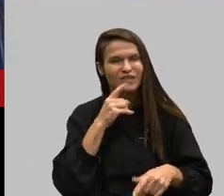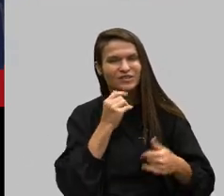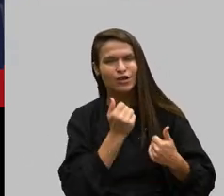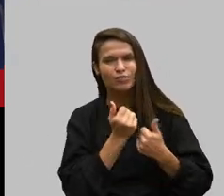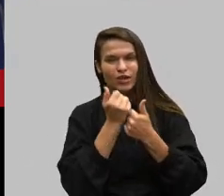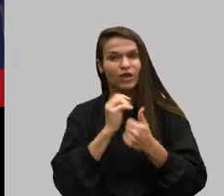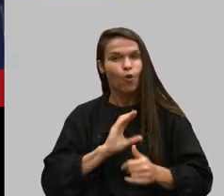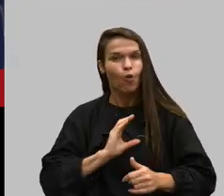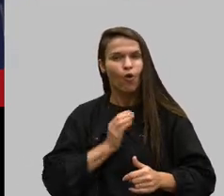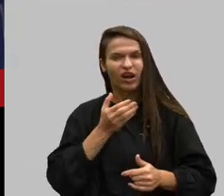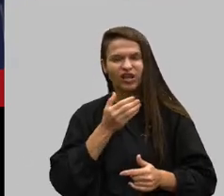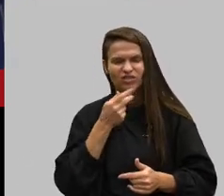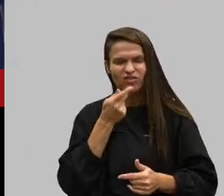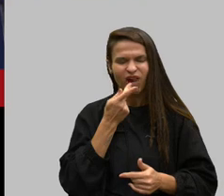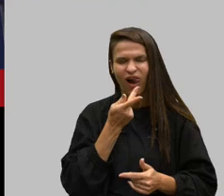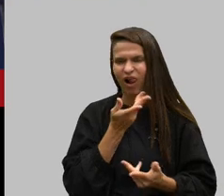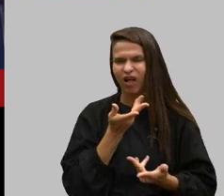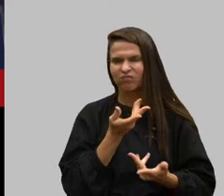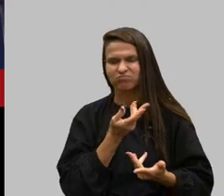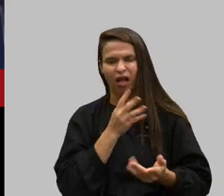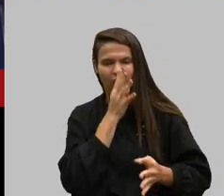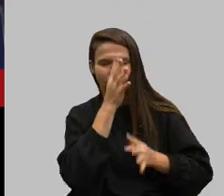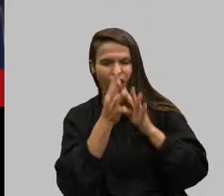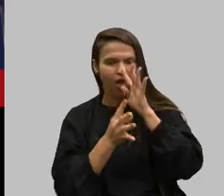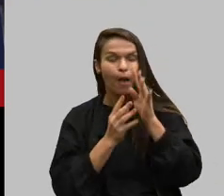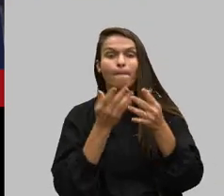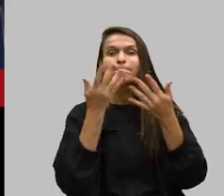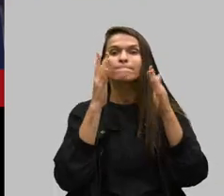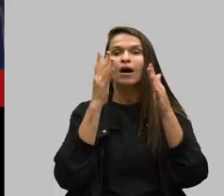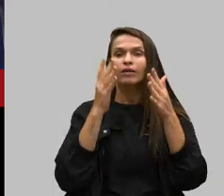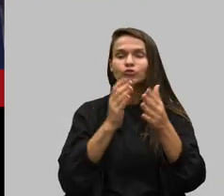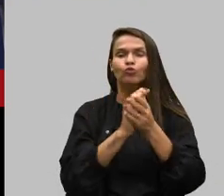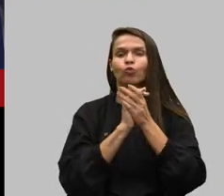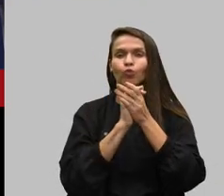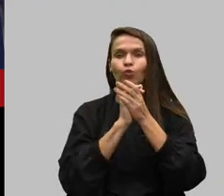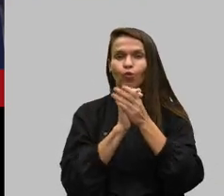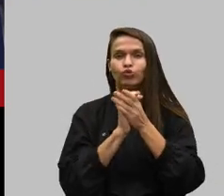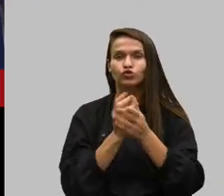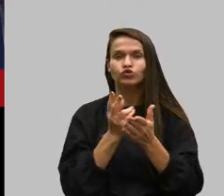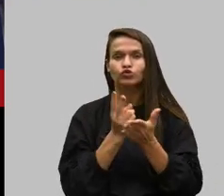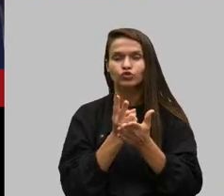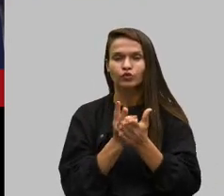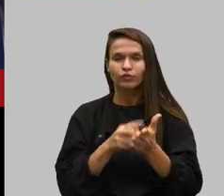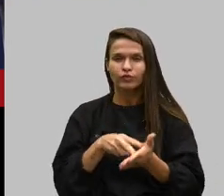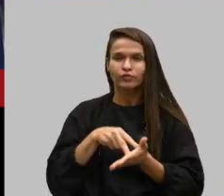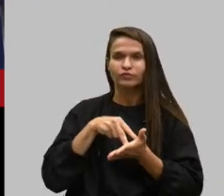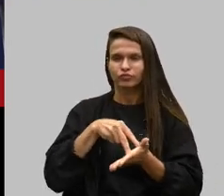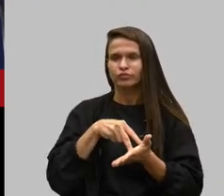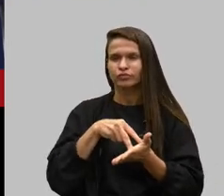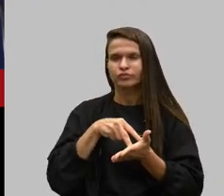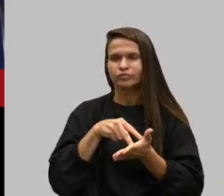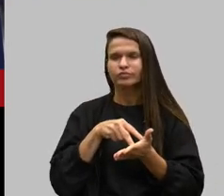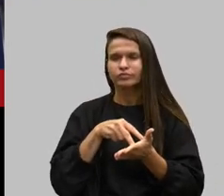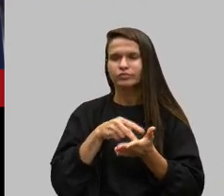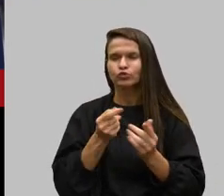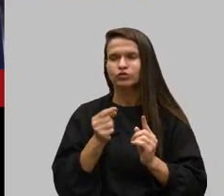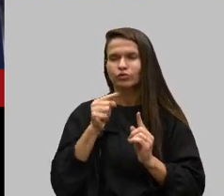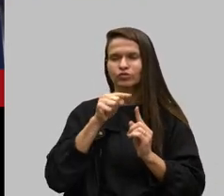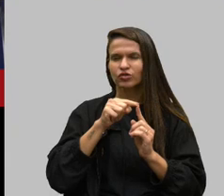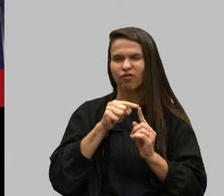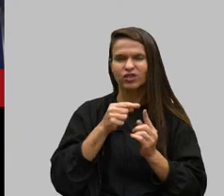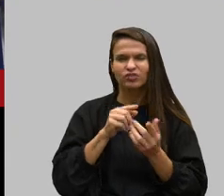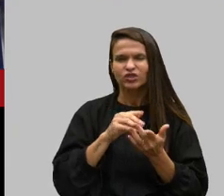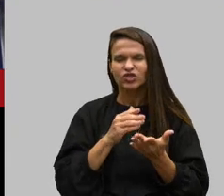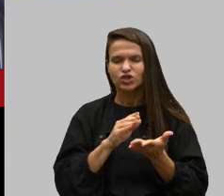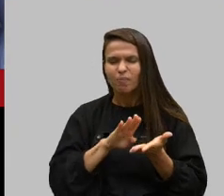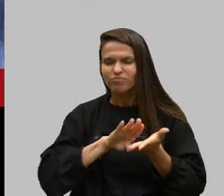question uma coisa dessa Parabéns continue firme o seu propósito e você bem diz nada vai te derrubar não você tem um